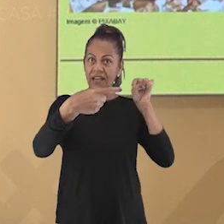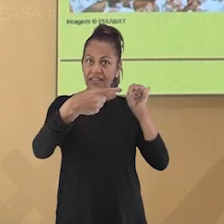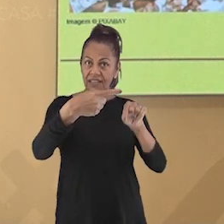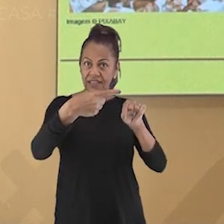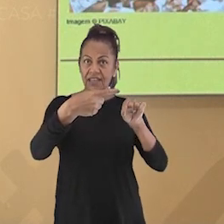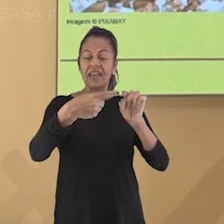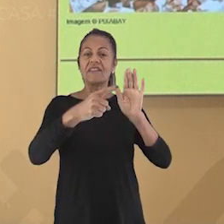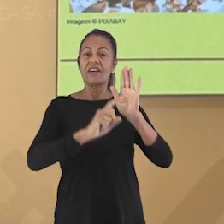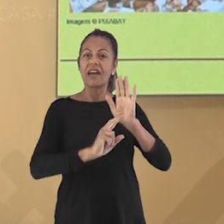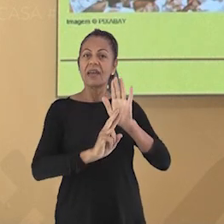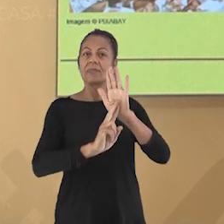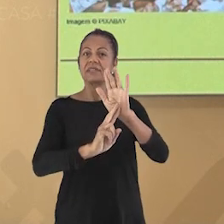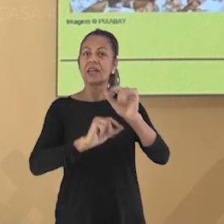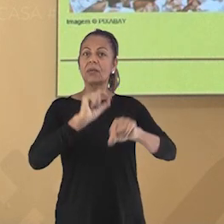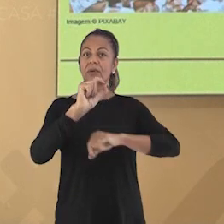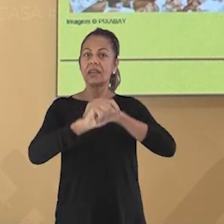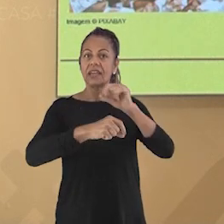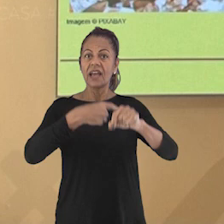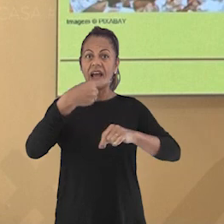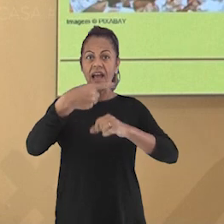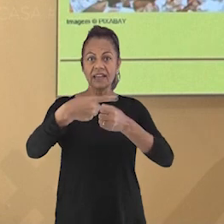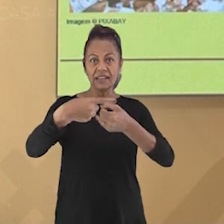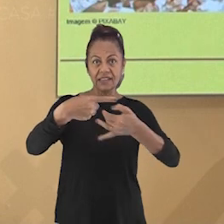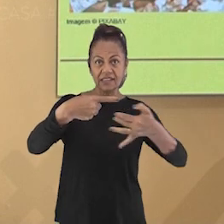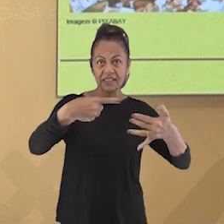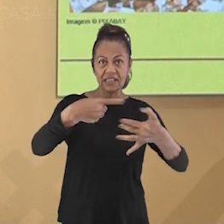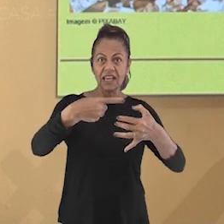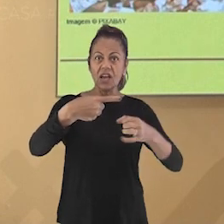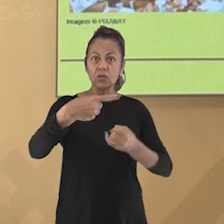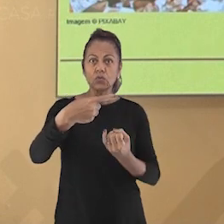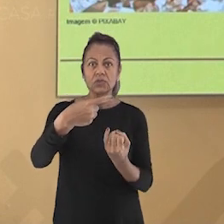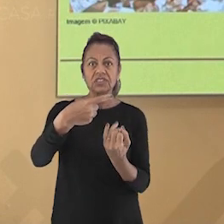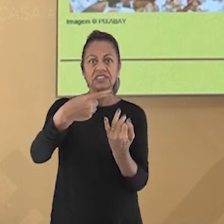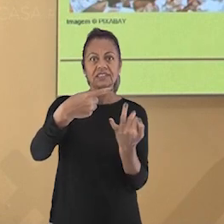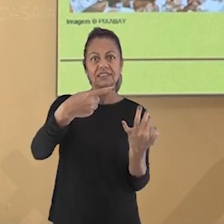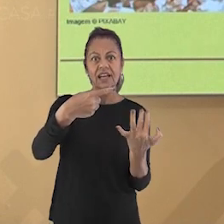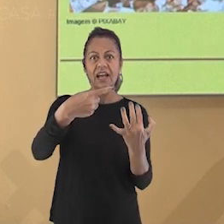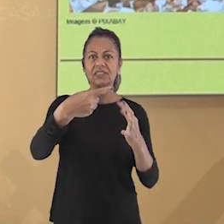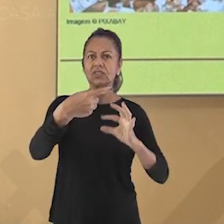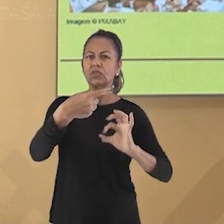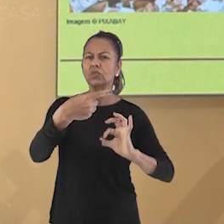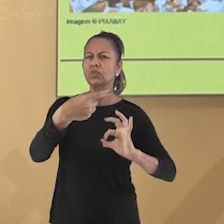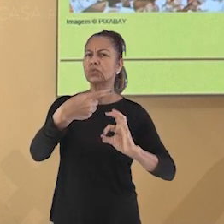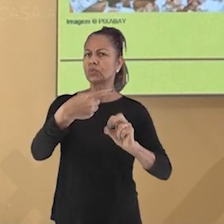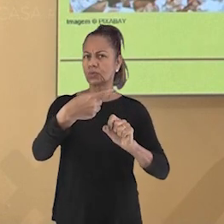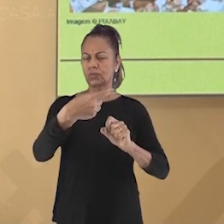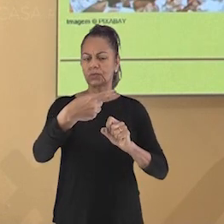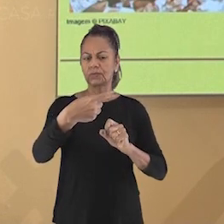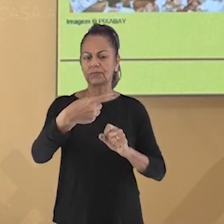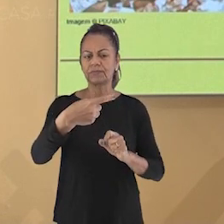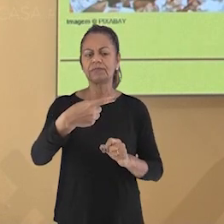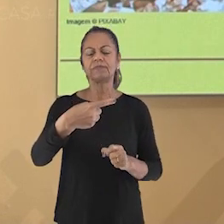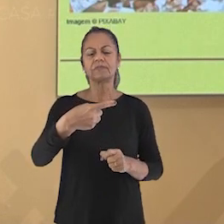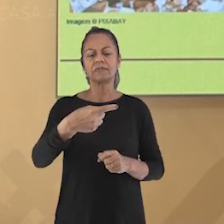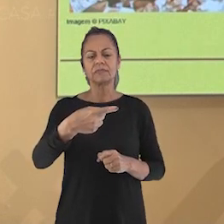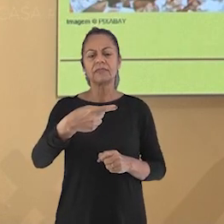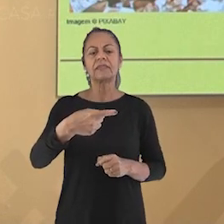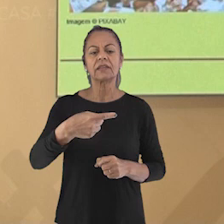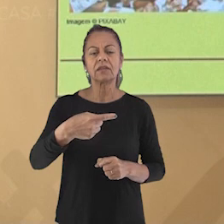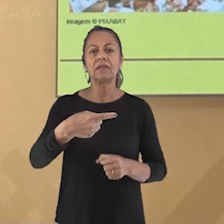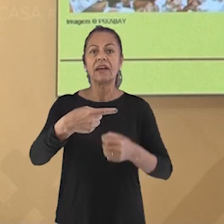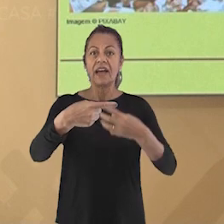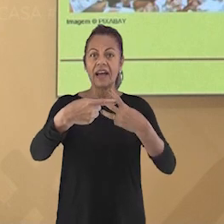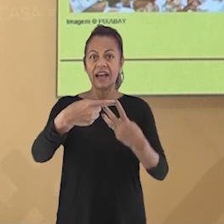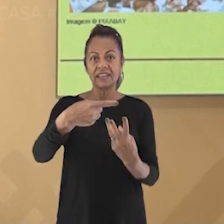minha barra, eu tinha uma barra e eu dividi ela em 3 partes, certo? Das 3 partes,